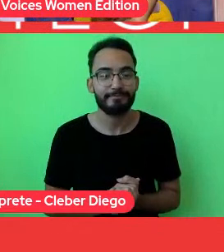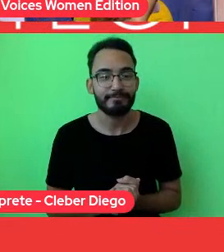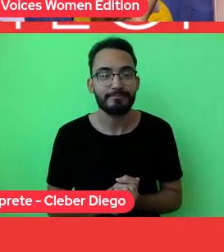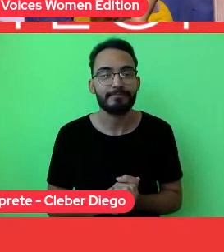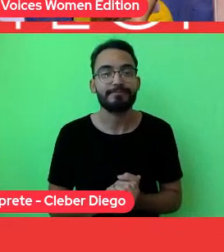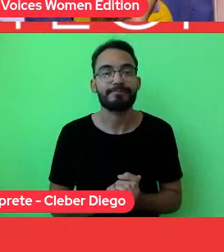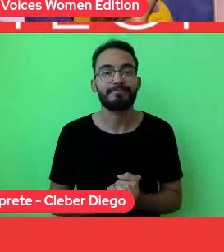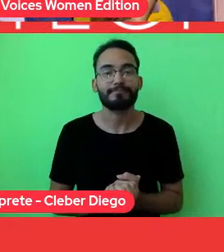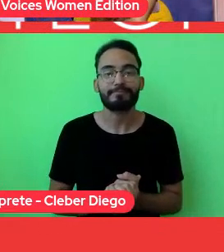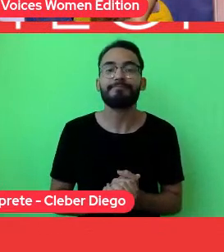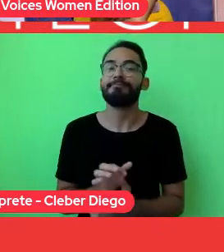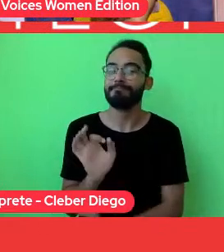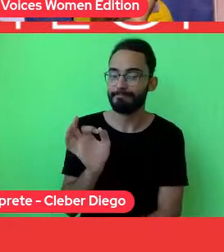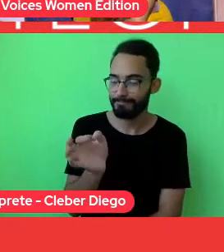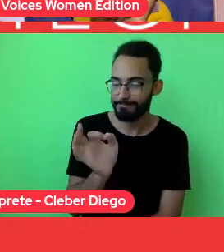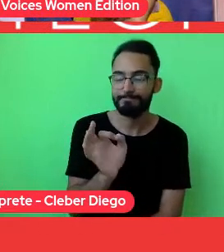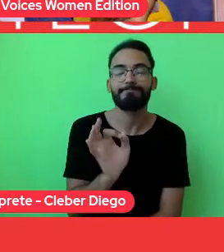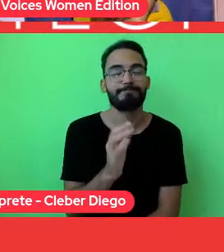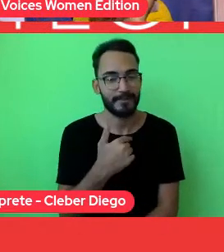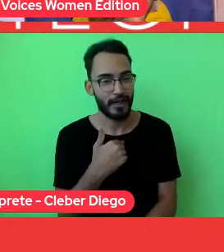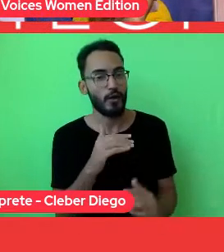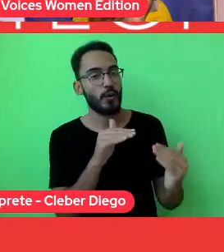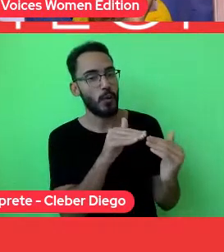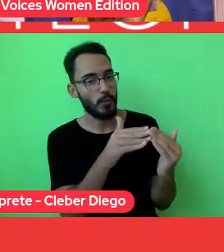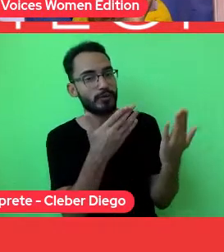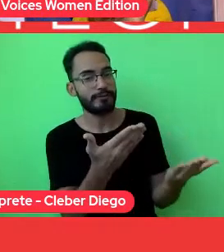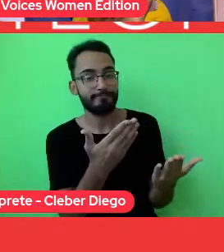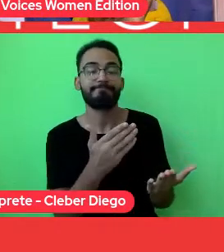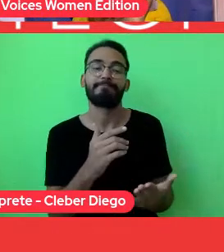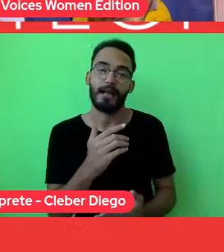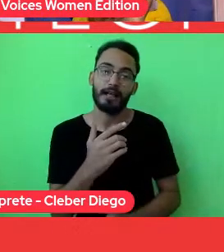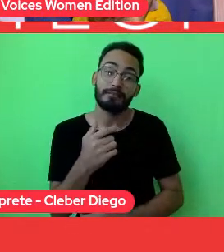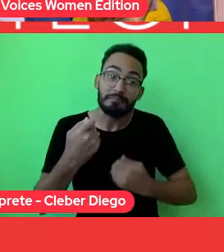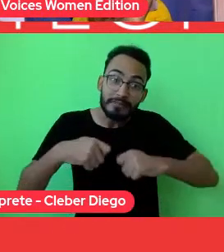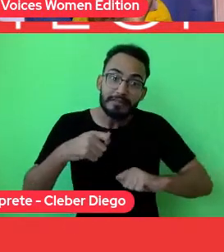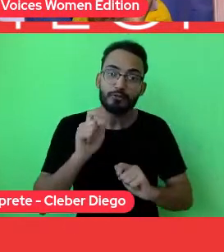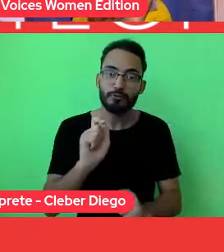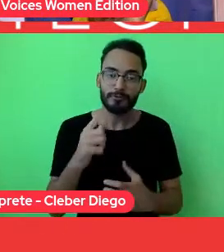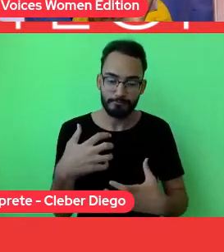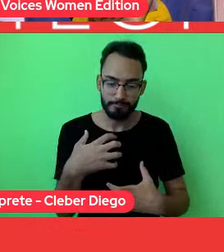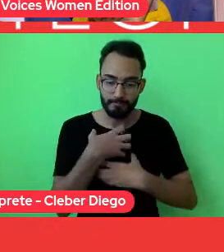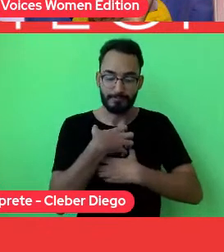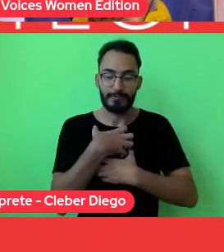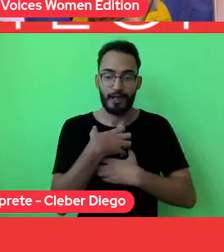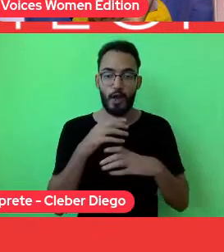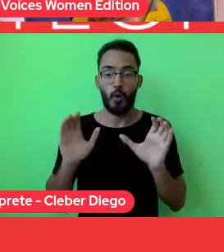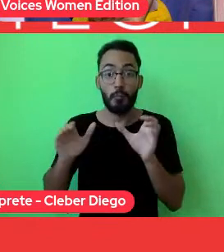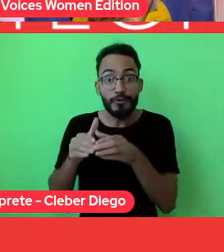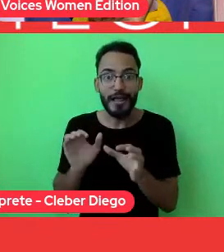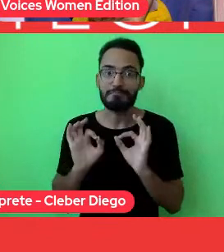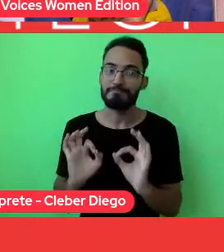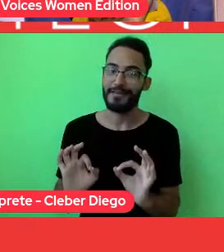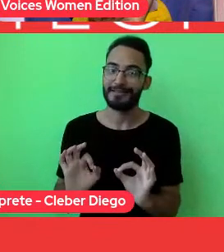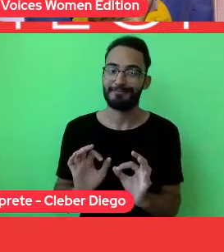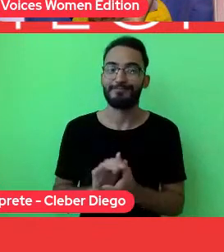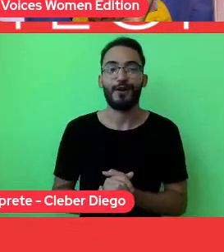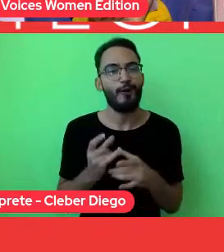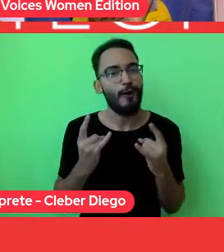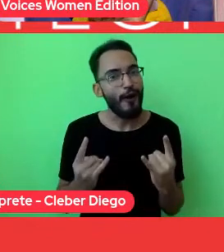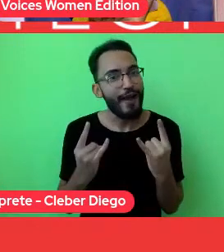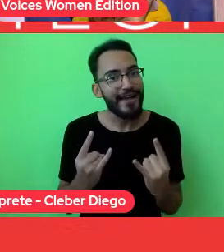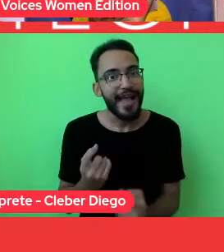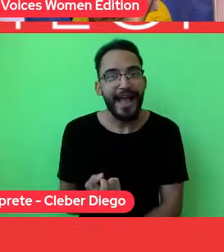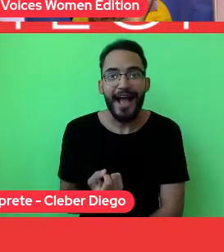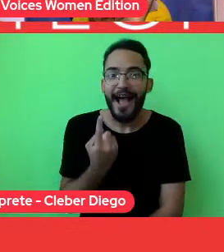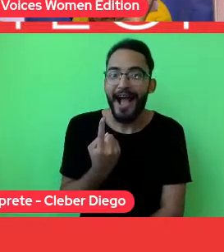isso mesmo, esse é o propósito do evento, fazer com que a gente crie esse senso de comunidade mesmo, né? Muito bom. Roqueira, então, veja só,